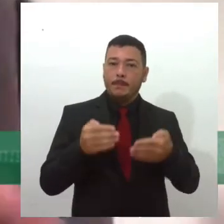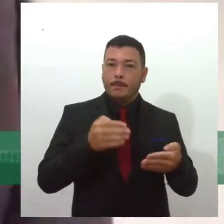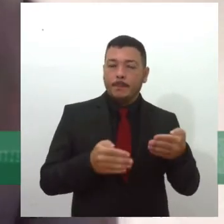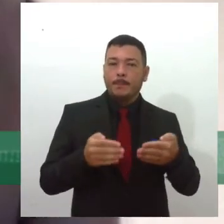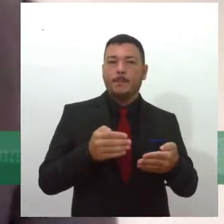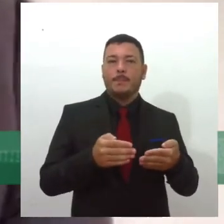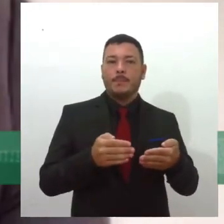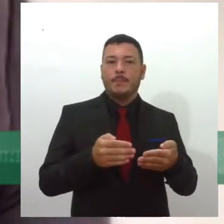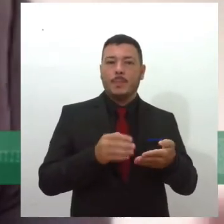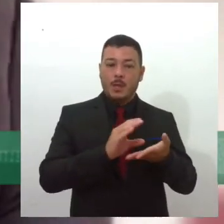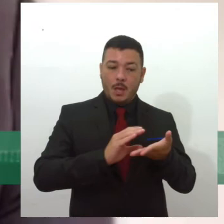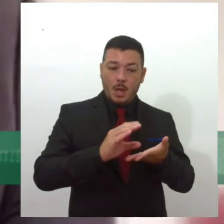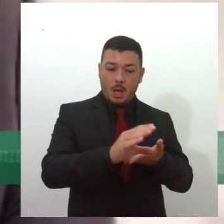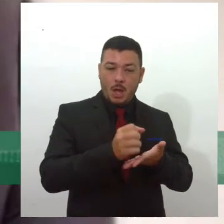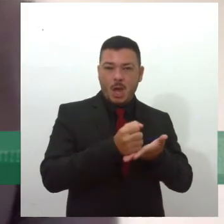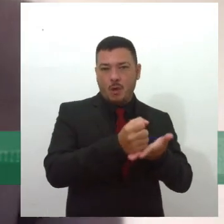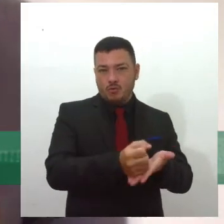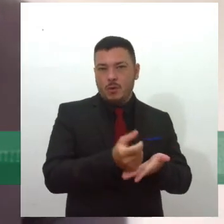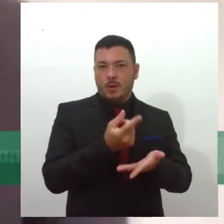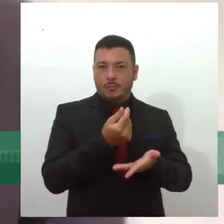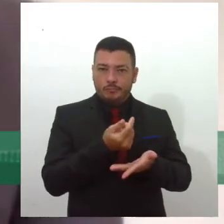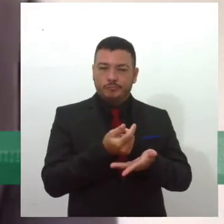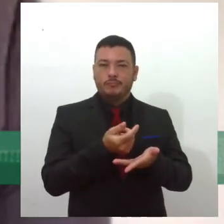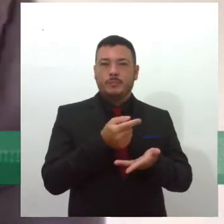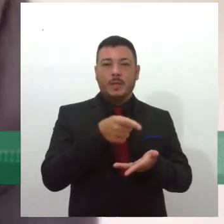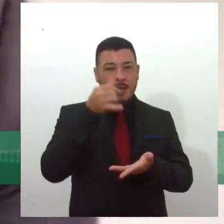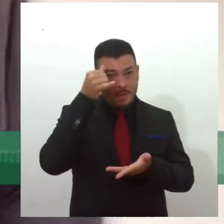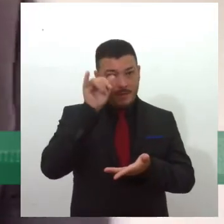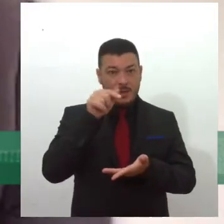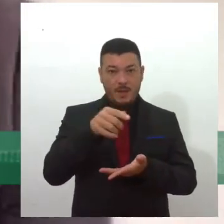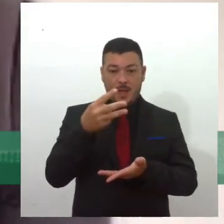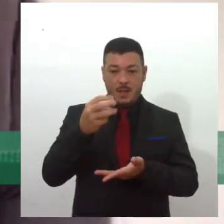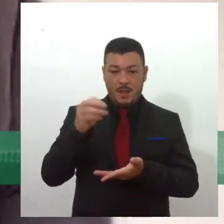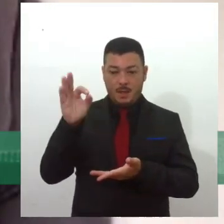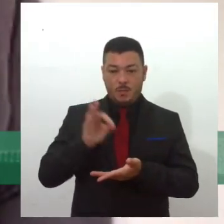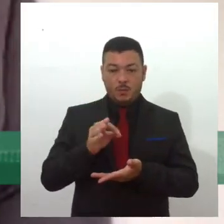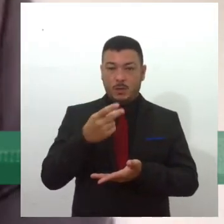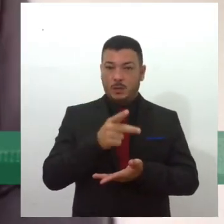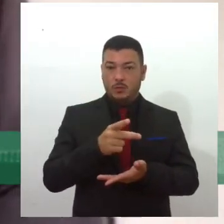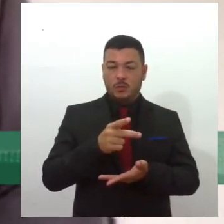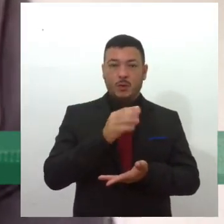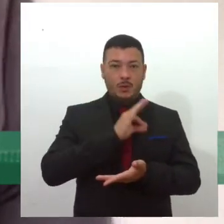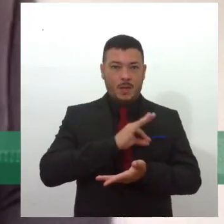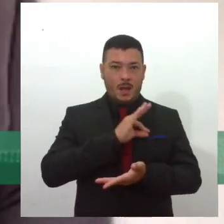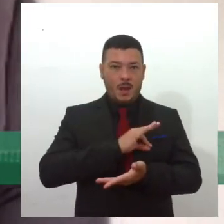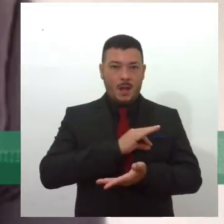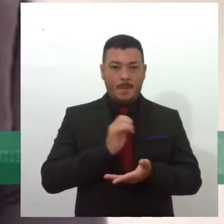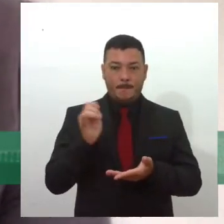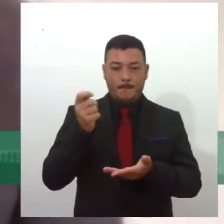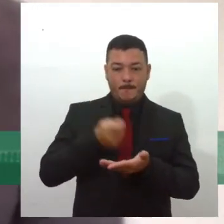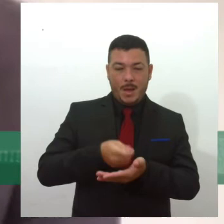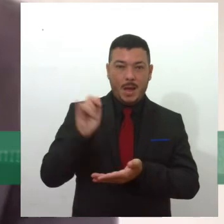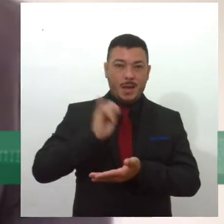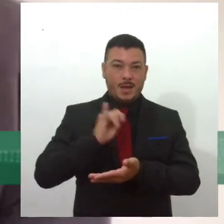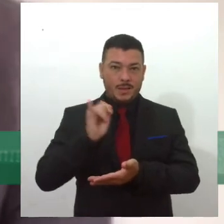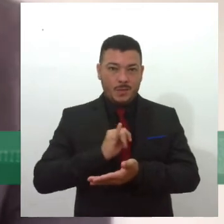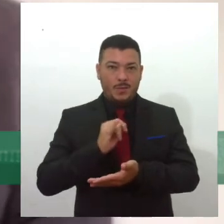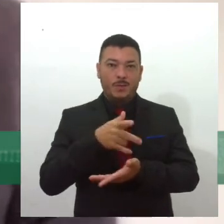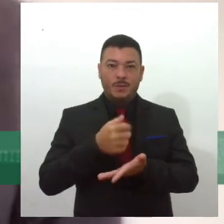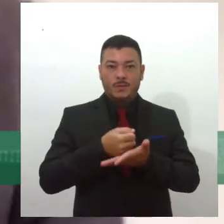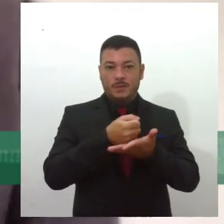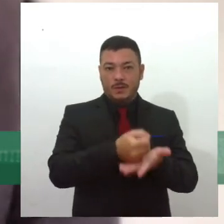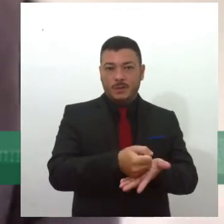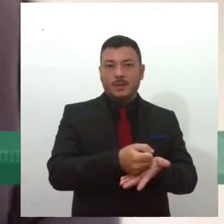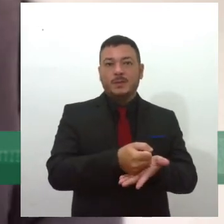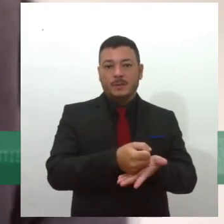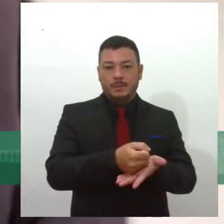da receita dessa família, impedindo que ela gaste 30% de suas rendas com impostos e dedicando esse